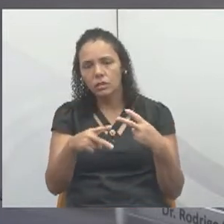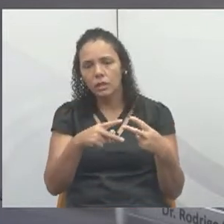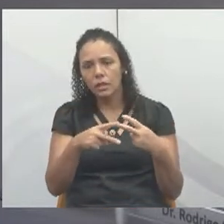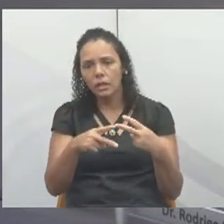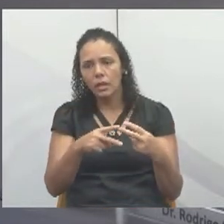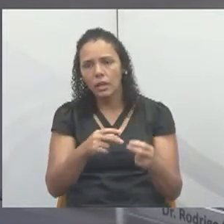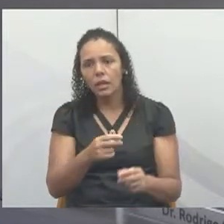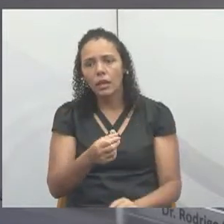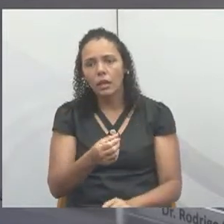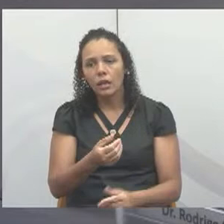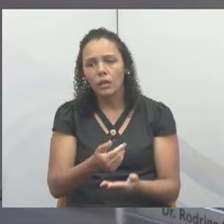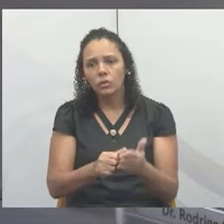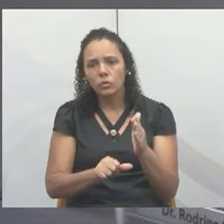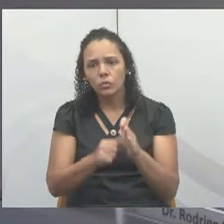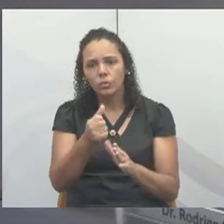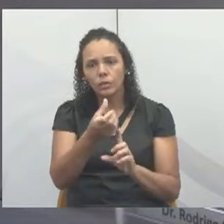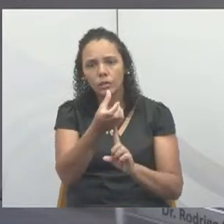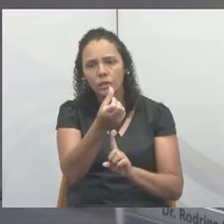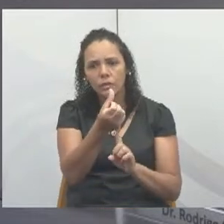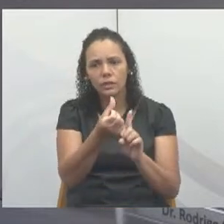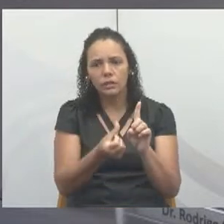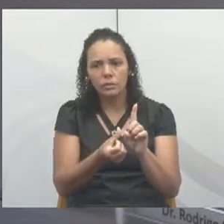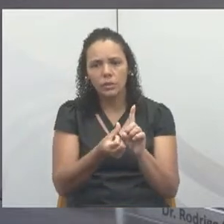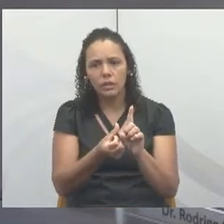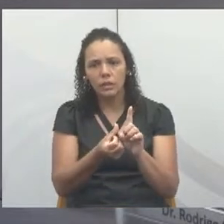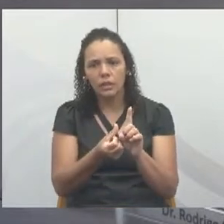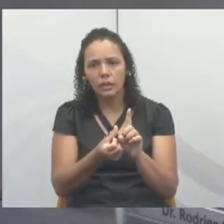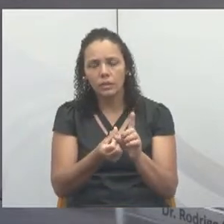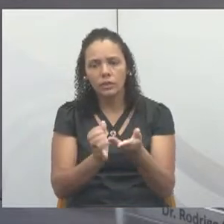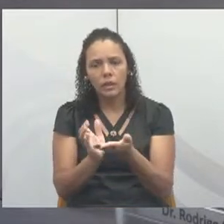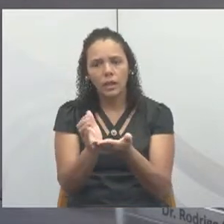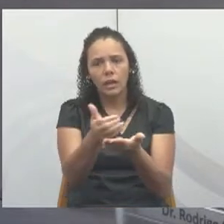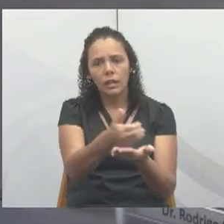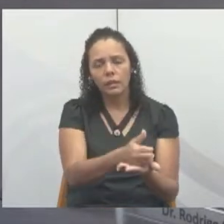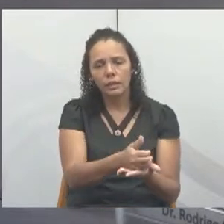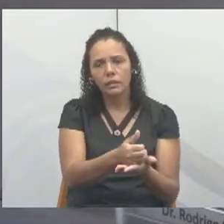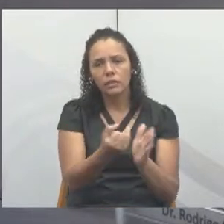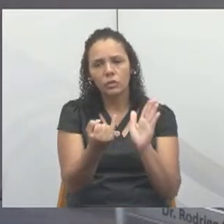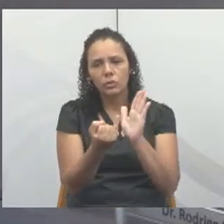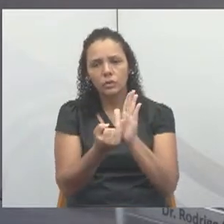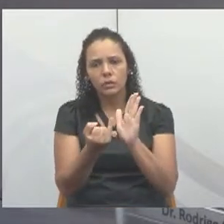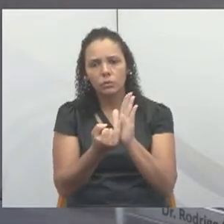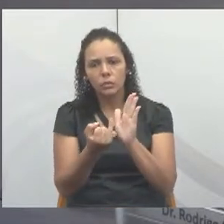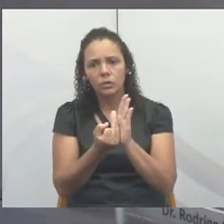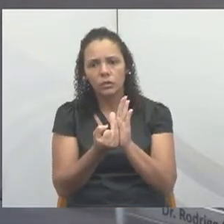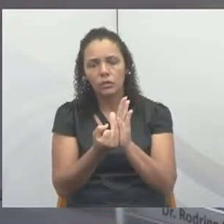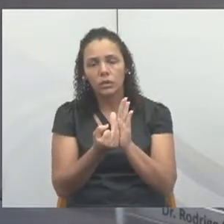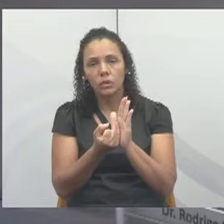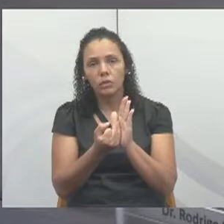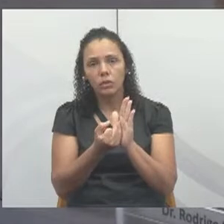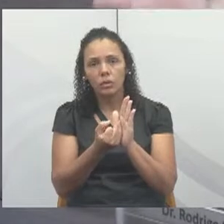no primeiro semestre nos impostos, de arrecadação dos impostos, por conta que eles